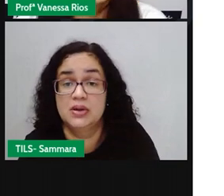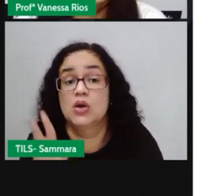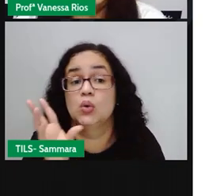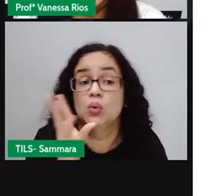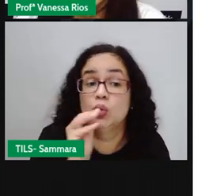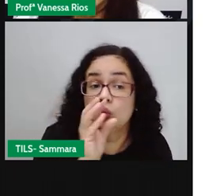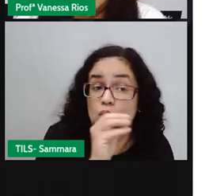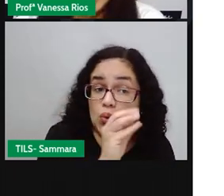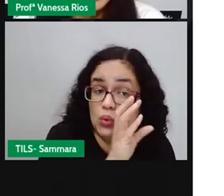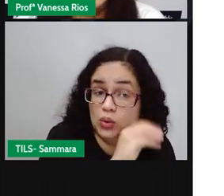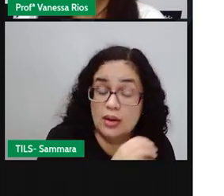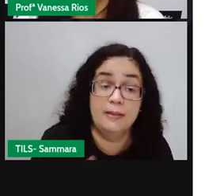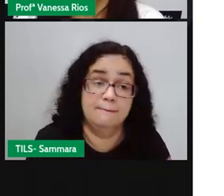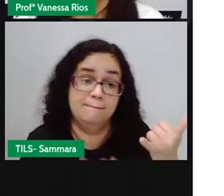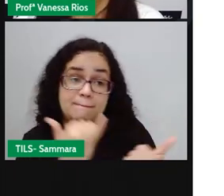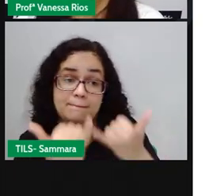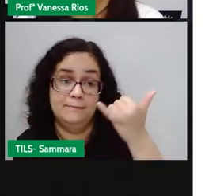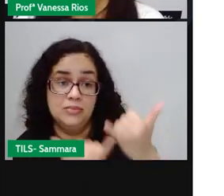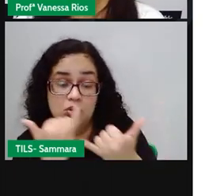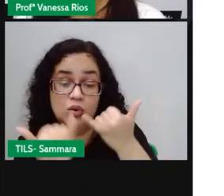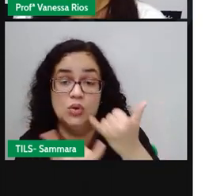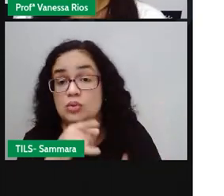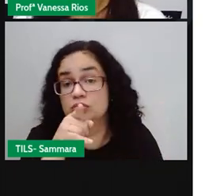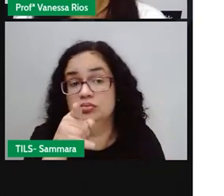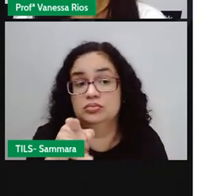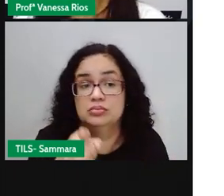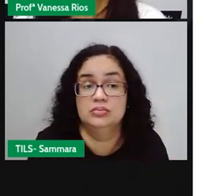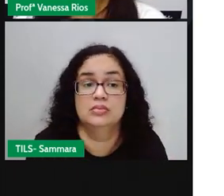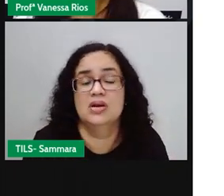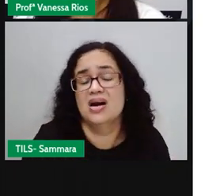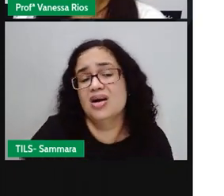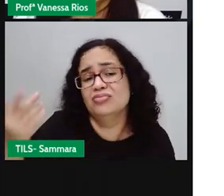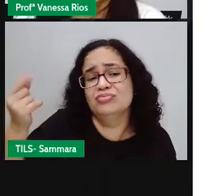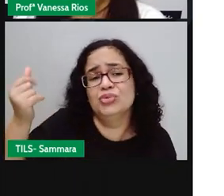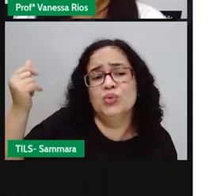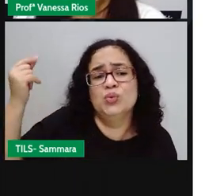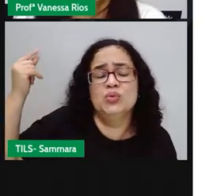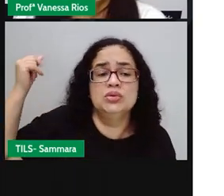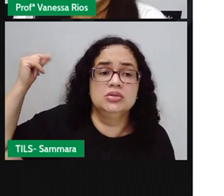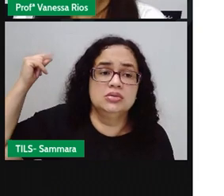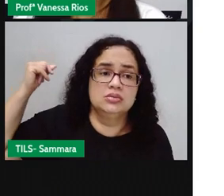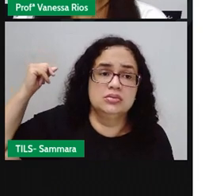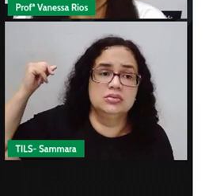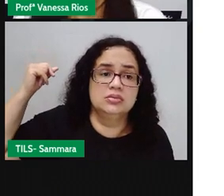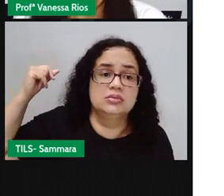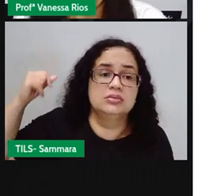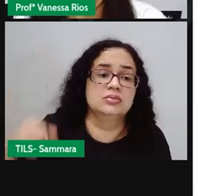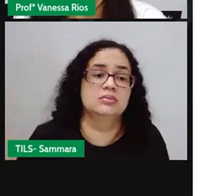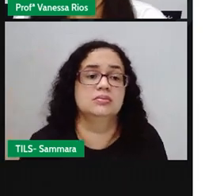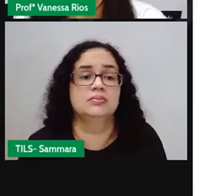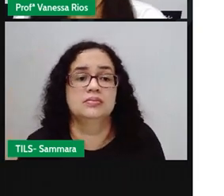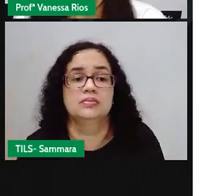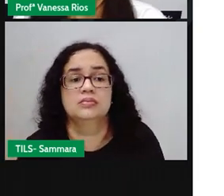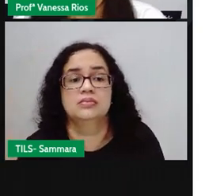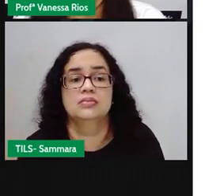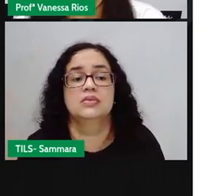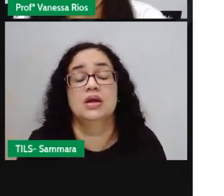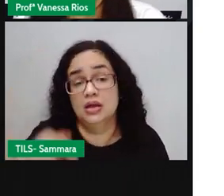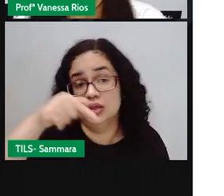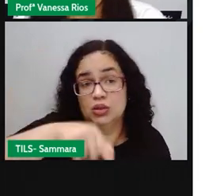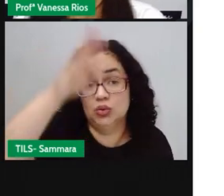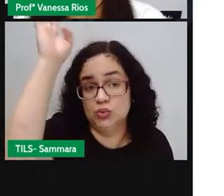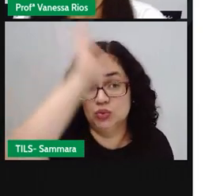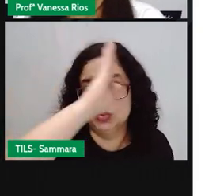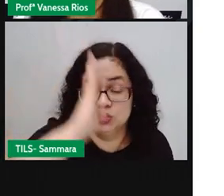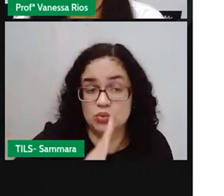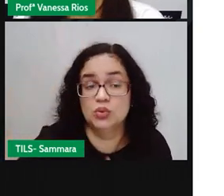porque muito adulto brinca, né, de dominó, há muitos anos atrás. E aí chegou até o nosso Brasil,